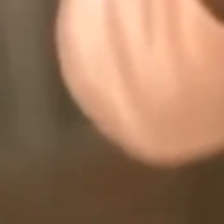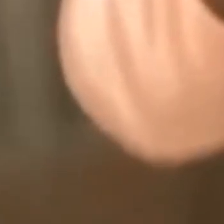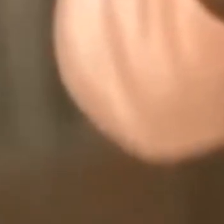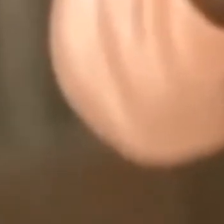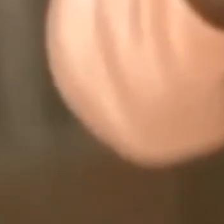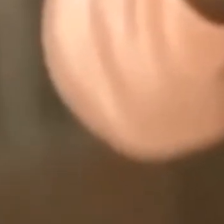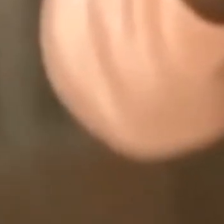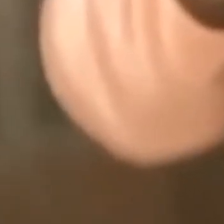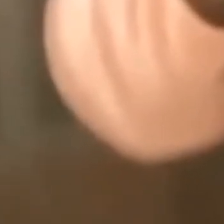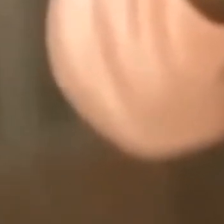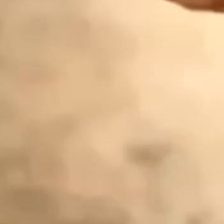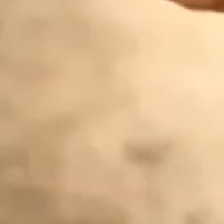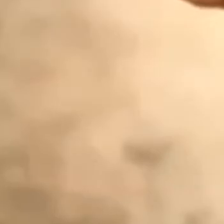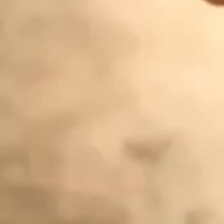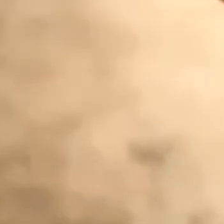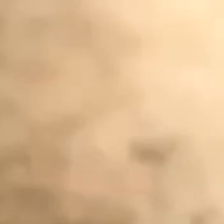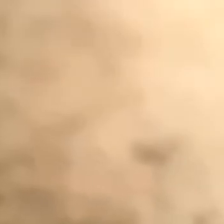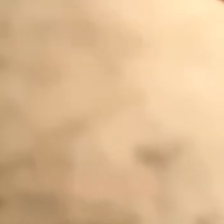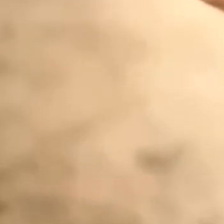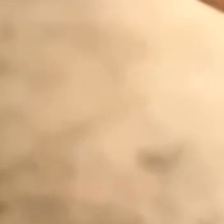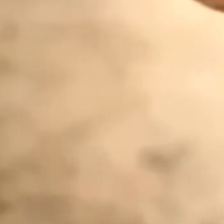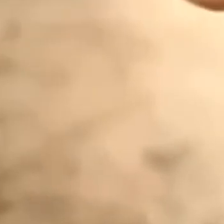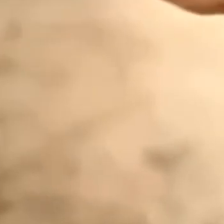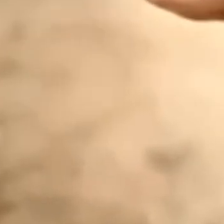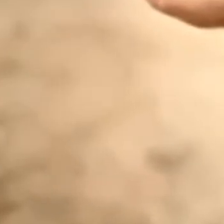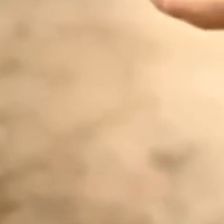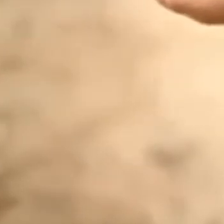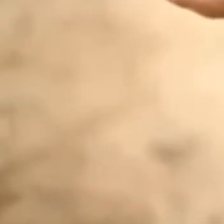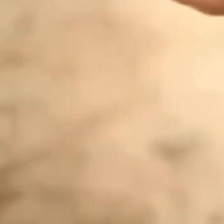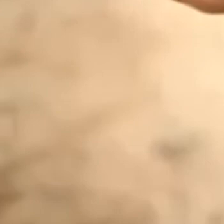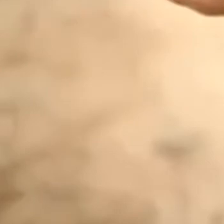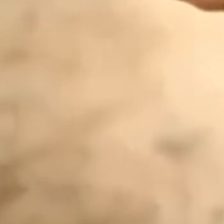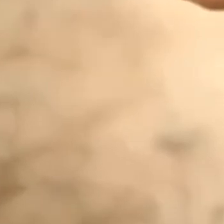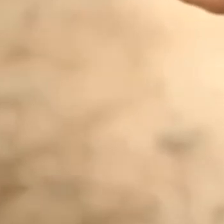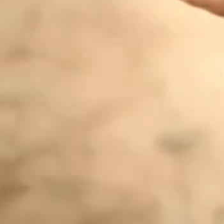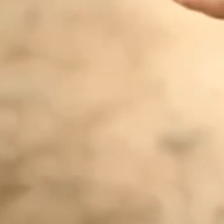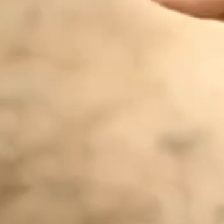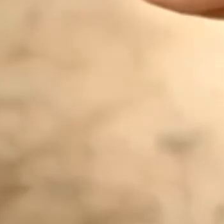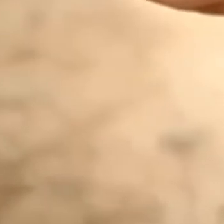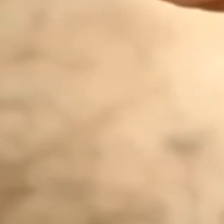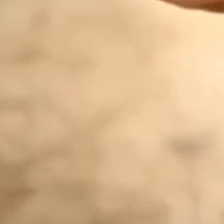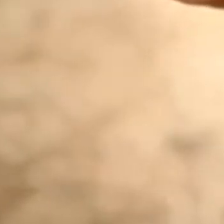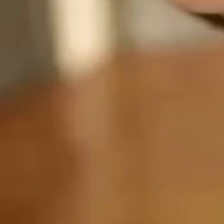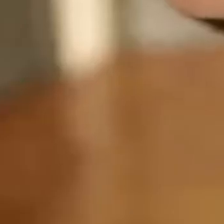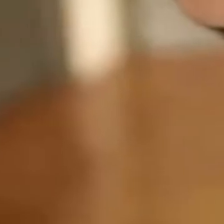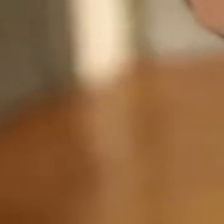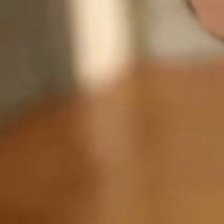cada irmão. Em Jesus Cristo acolhe, ama e perdoa.